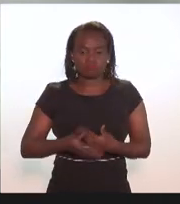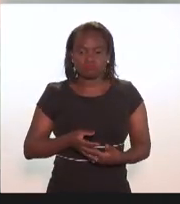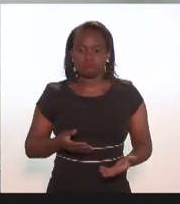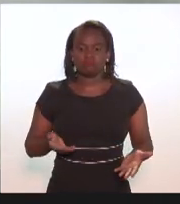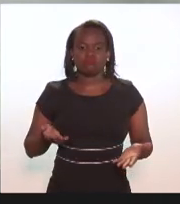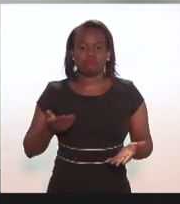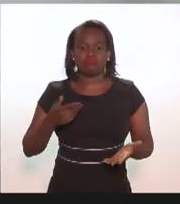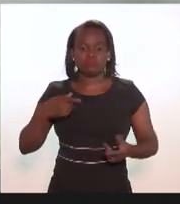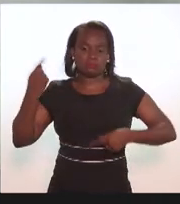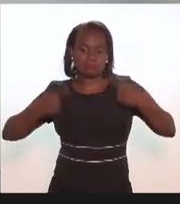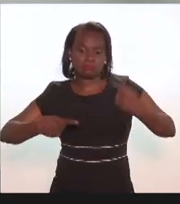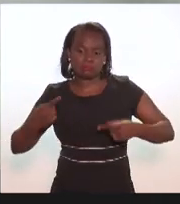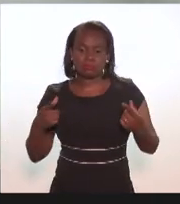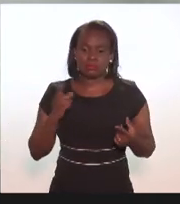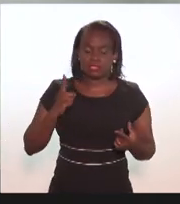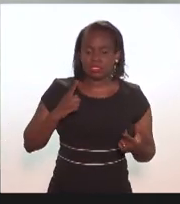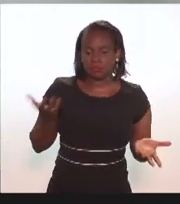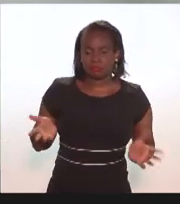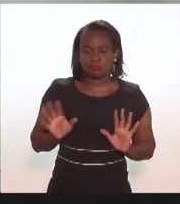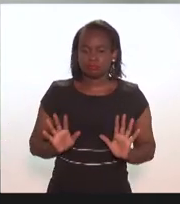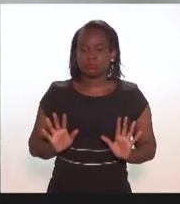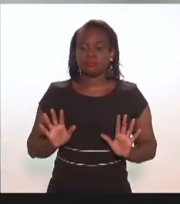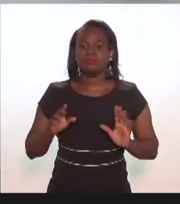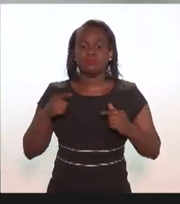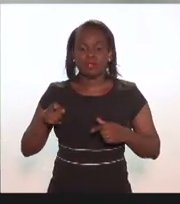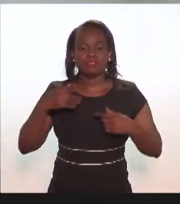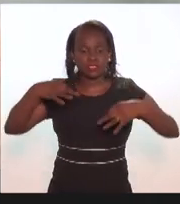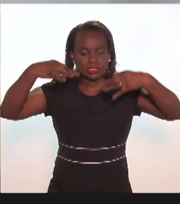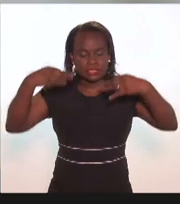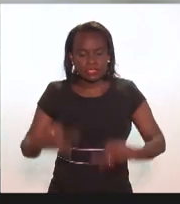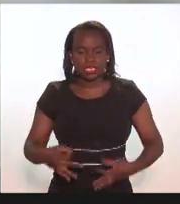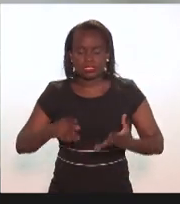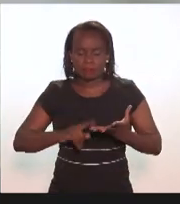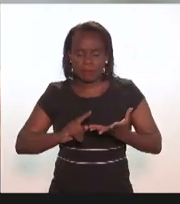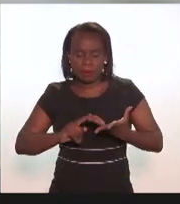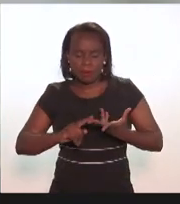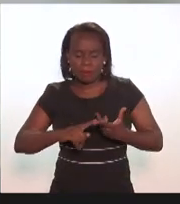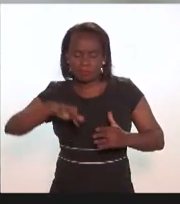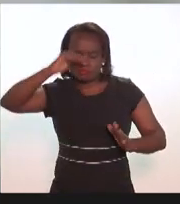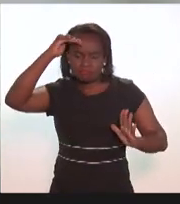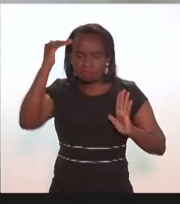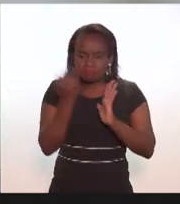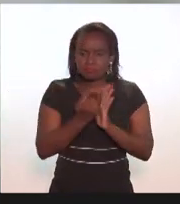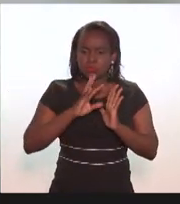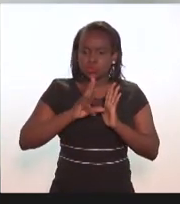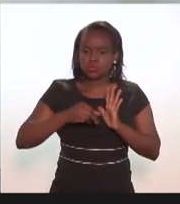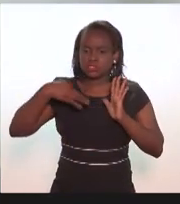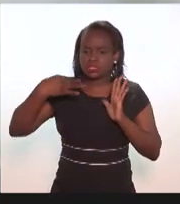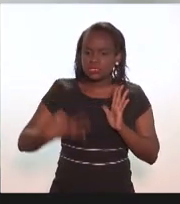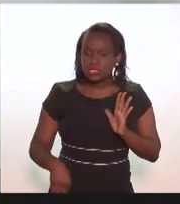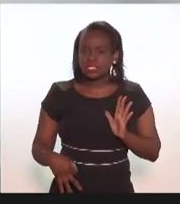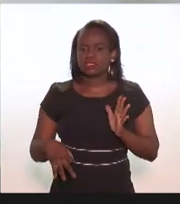de divergências que possam existir, o senhor cumpriu todo esse ritual